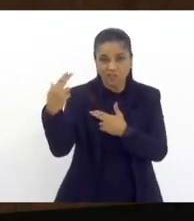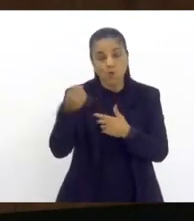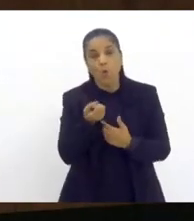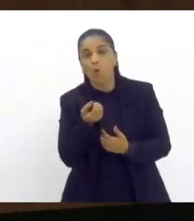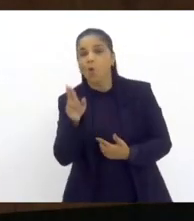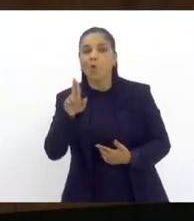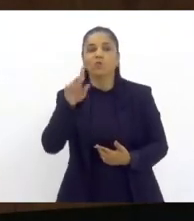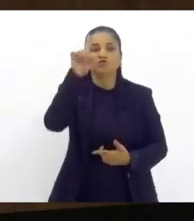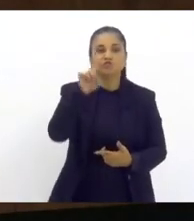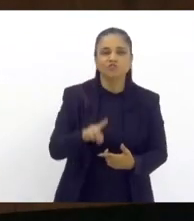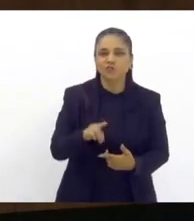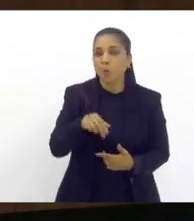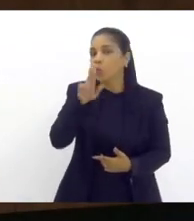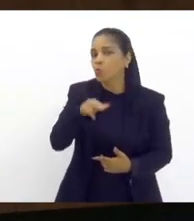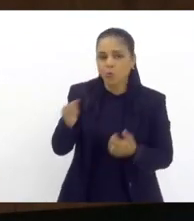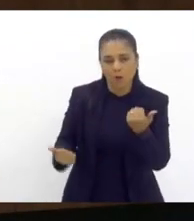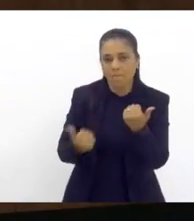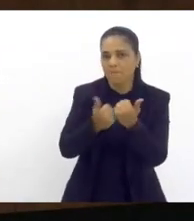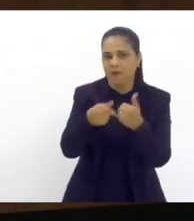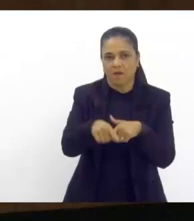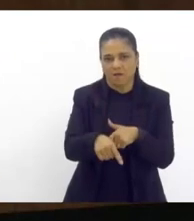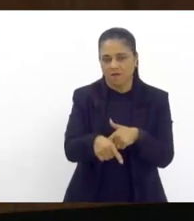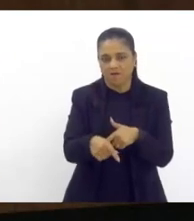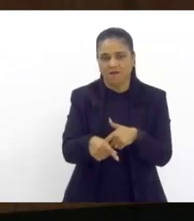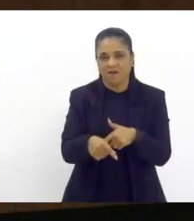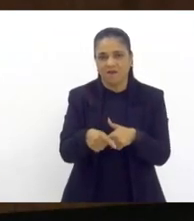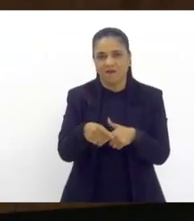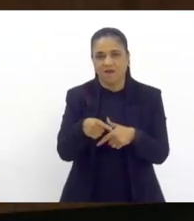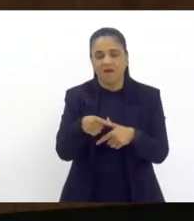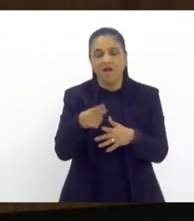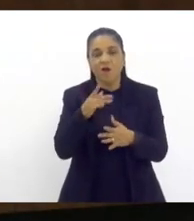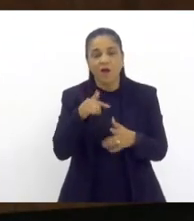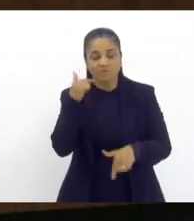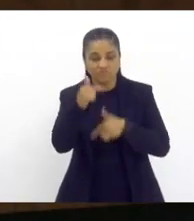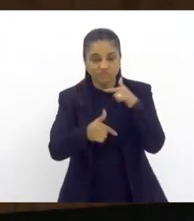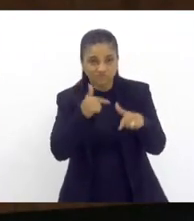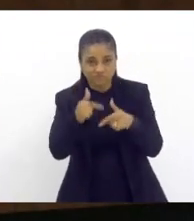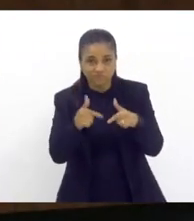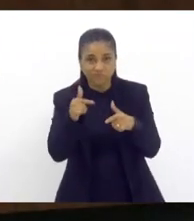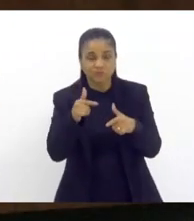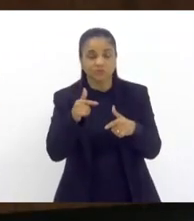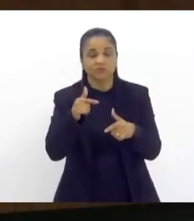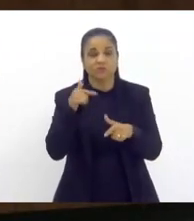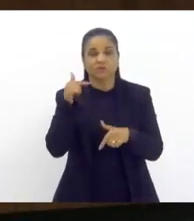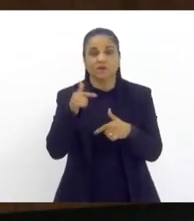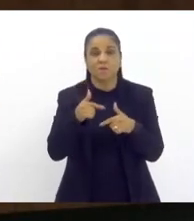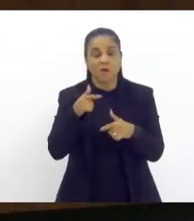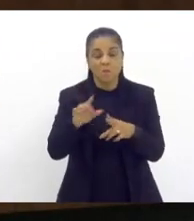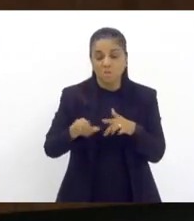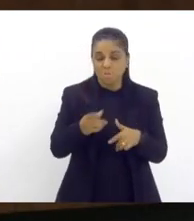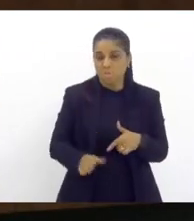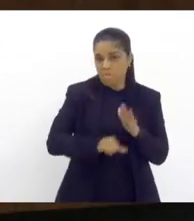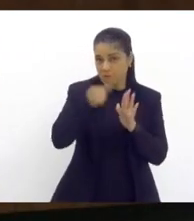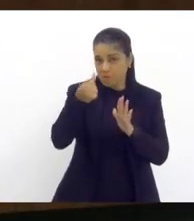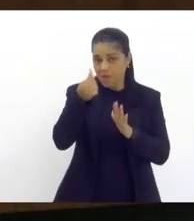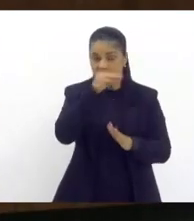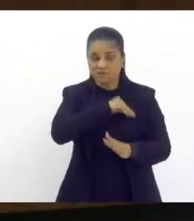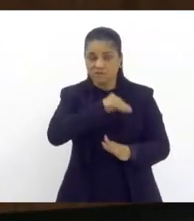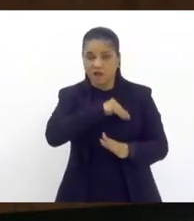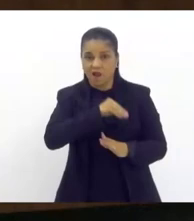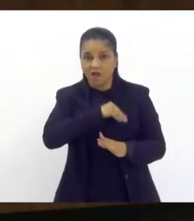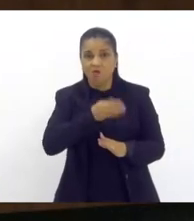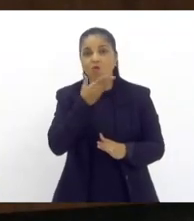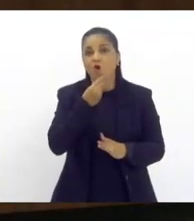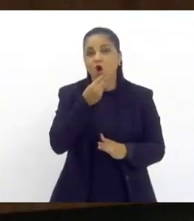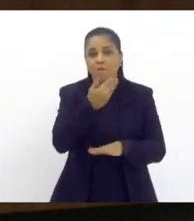A Organização Internacional do Trabalho, ela afirma que primeiro é o salário do homem branco, por último